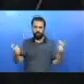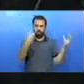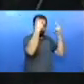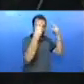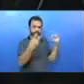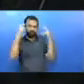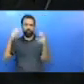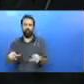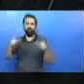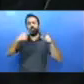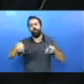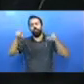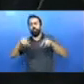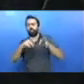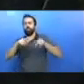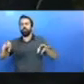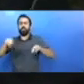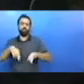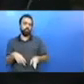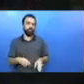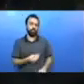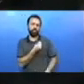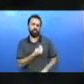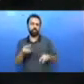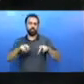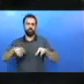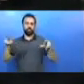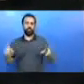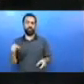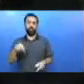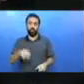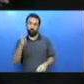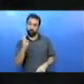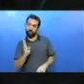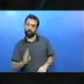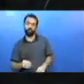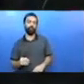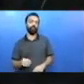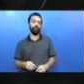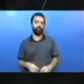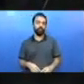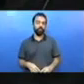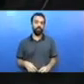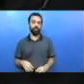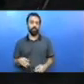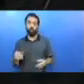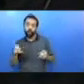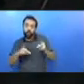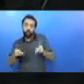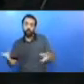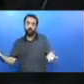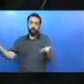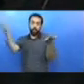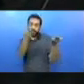músicas diferentes, com jeito de viver diferente. E tudo isso se tornou o nosso país. E todos esses povos